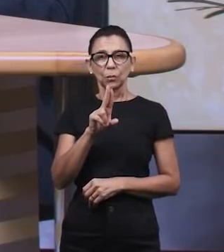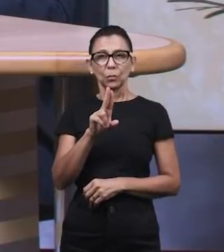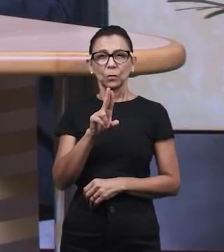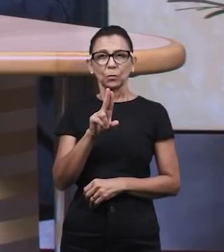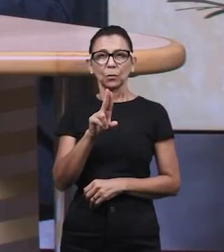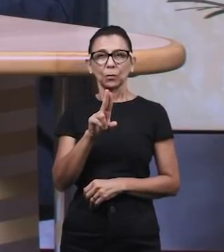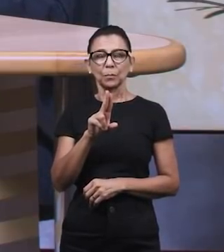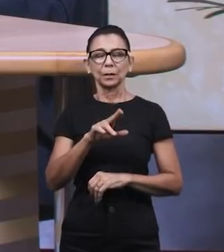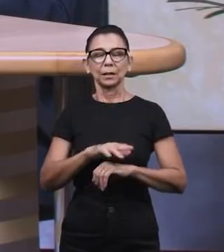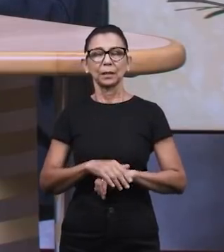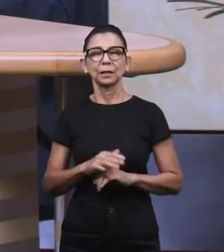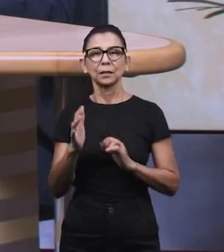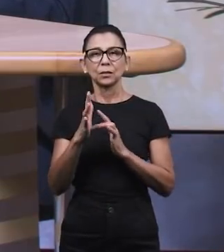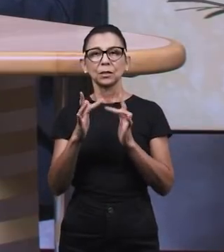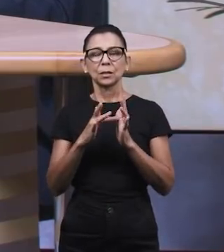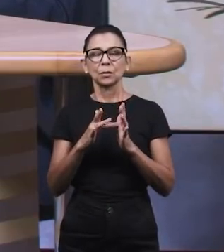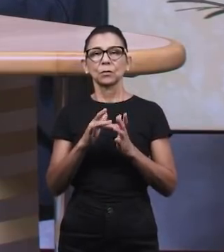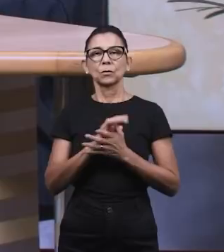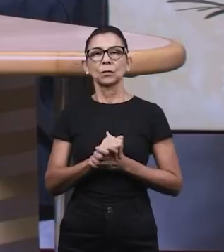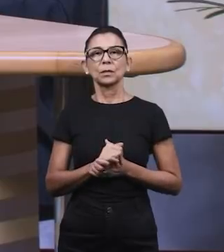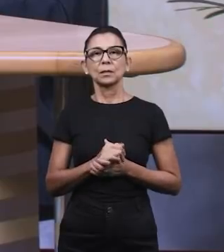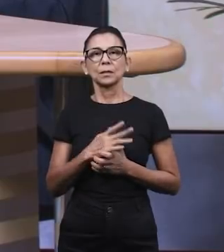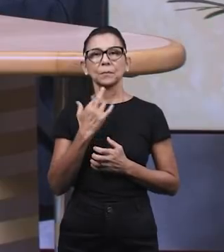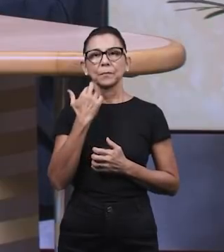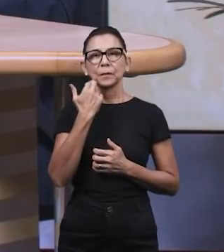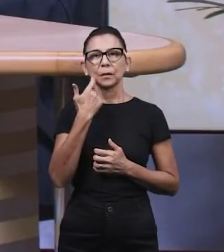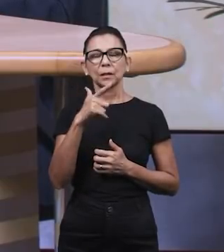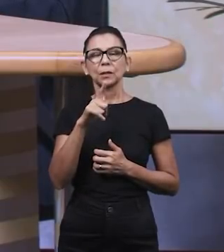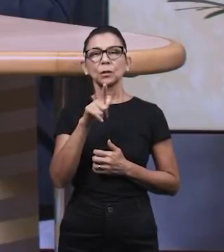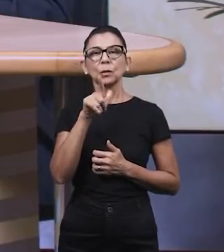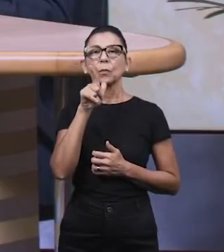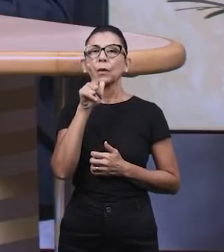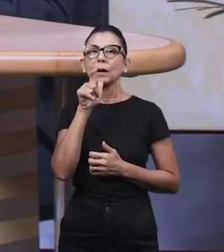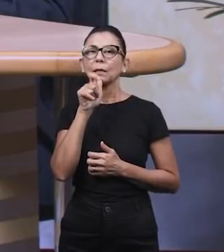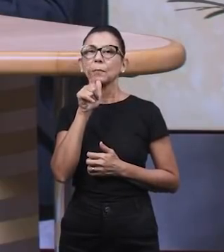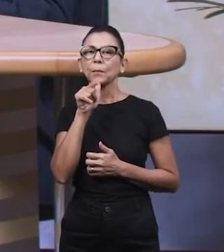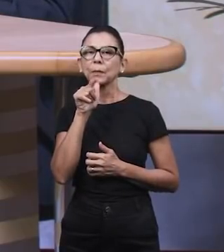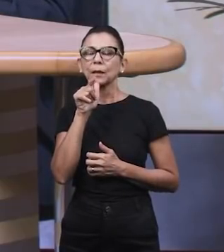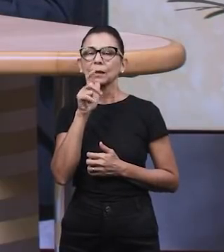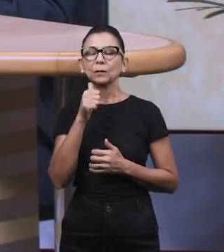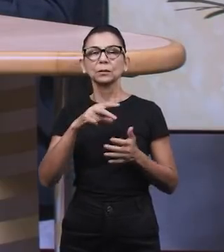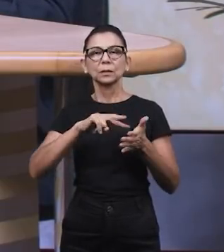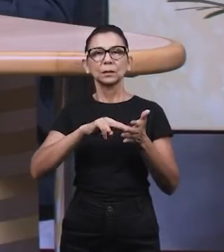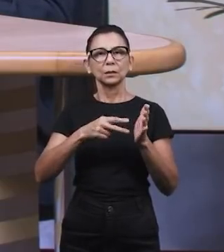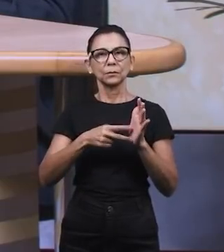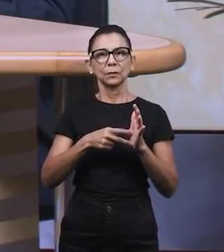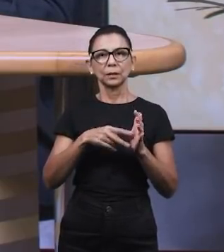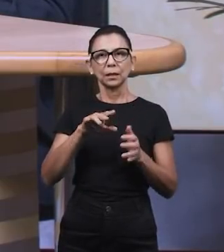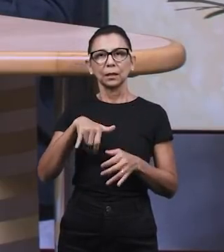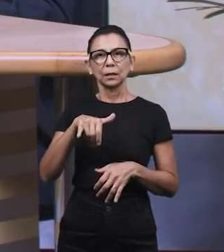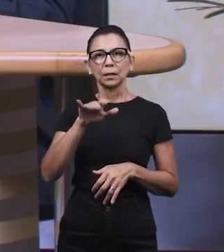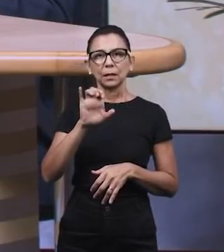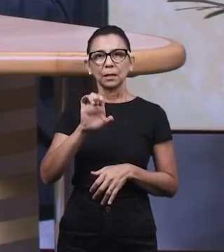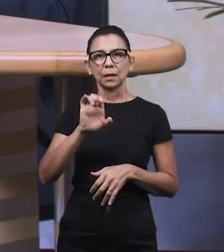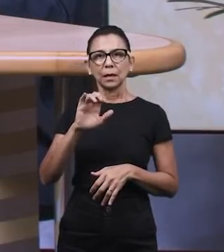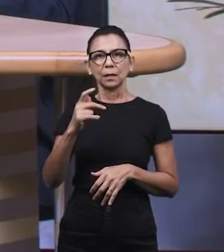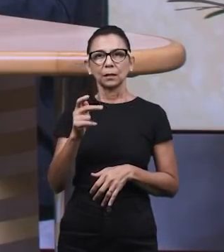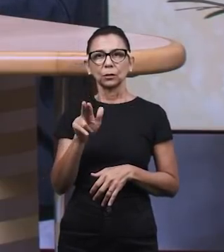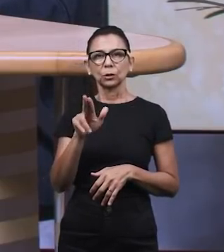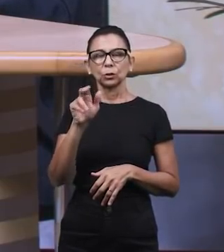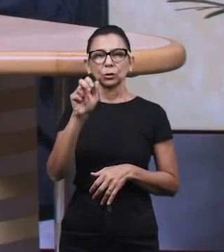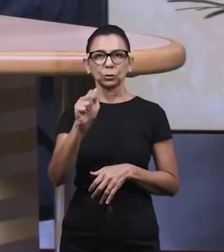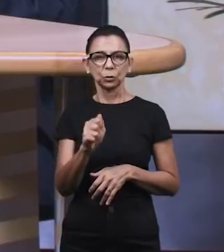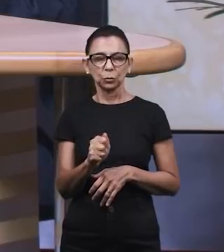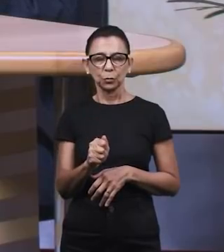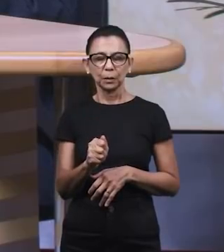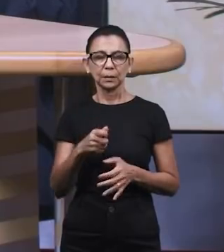né, na língua hebraica, né, Yeshua ou Yeshua, esse nome significa Salvador ou salvação. Então,